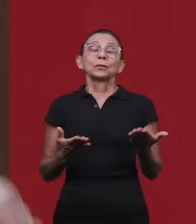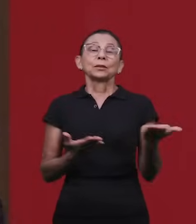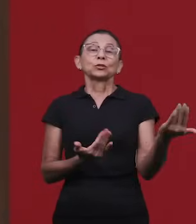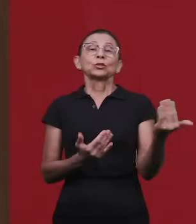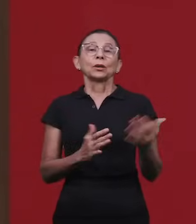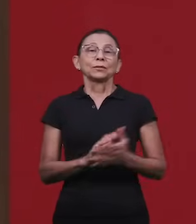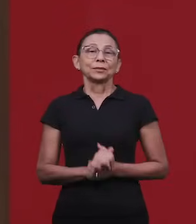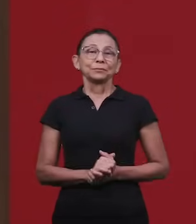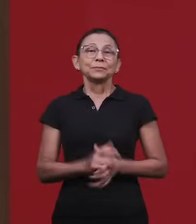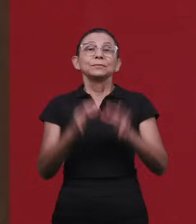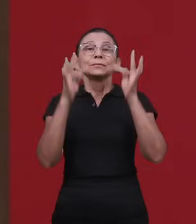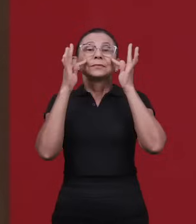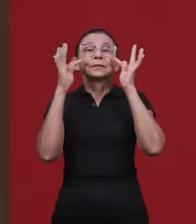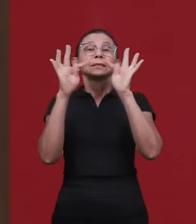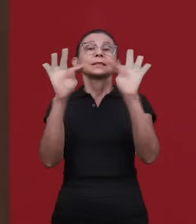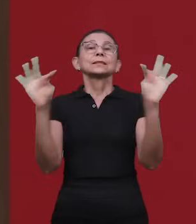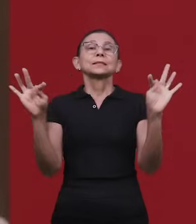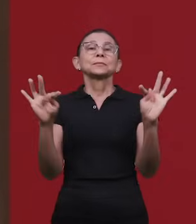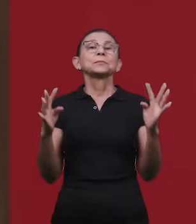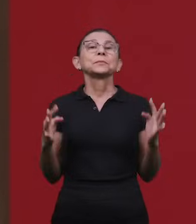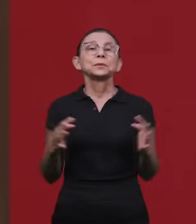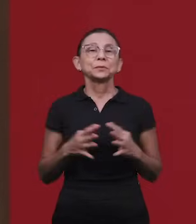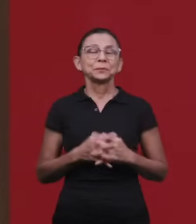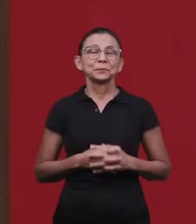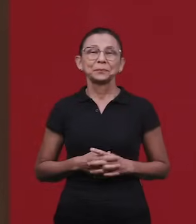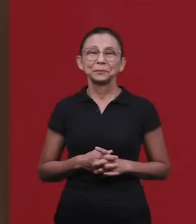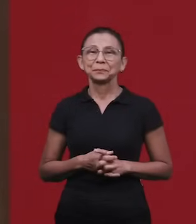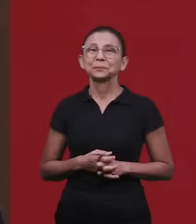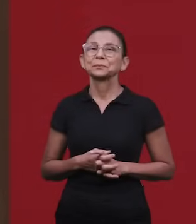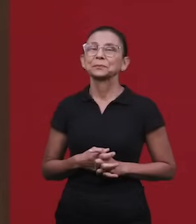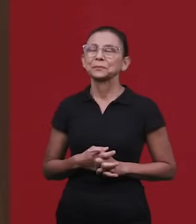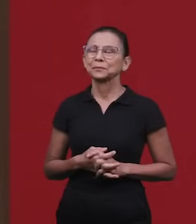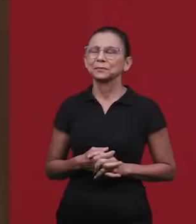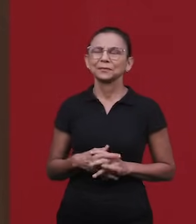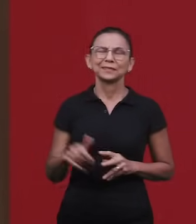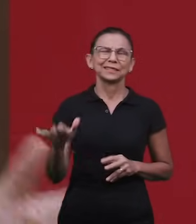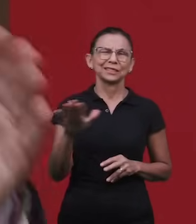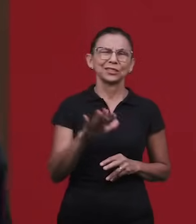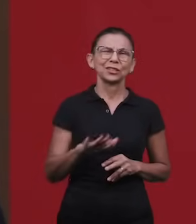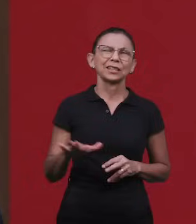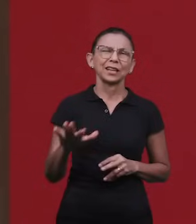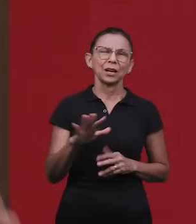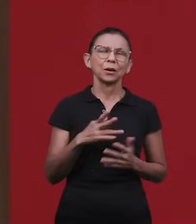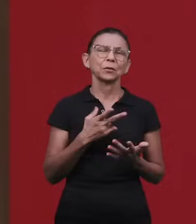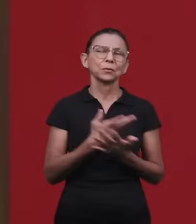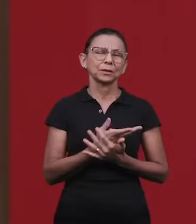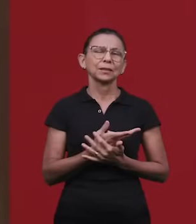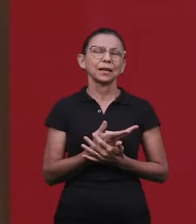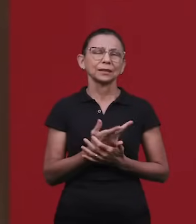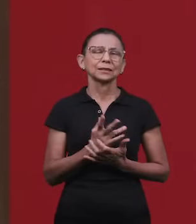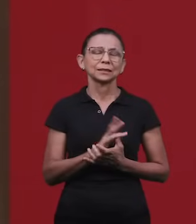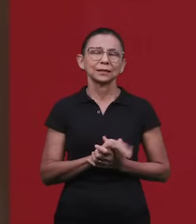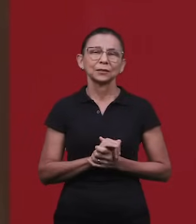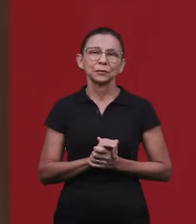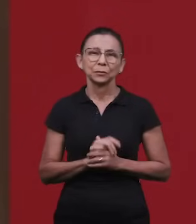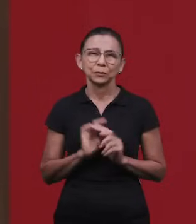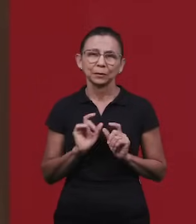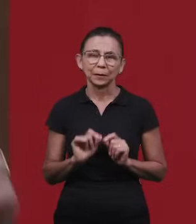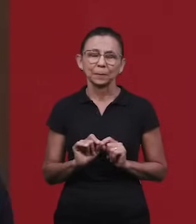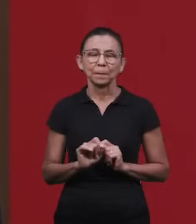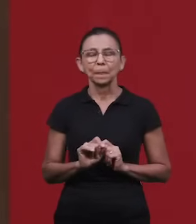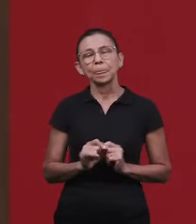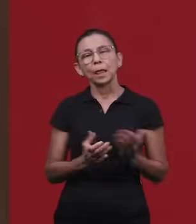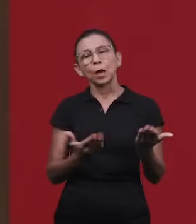é testemunho. Testemunho. Então, um fenômeno que acontece, isso é geral desde o tempo do